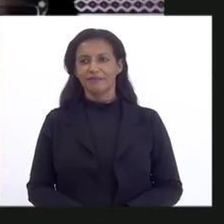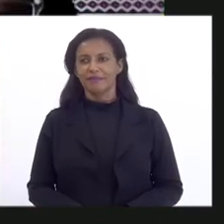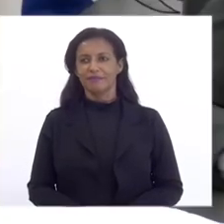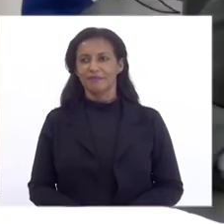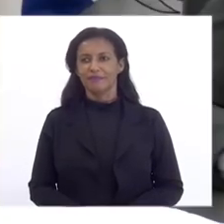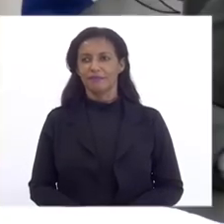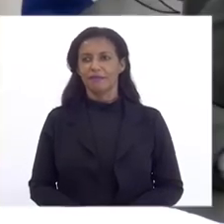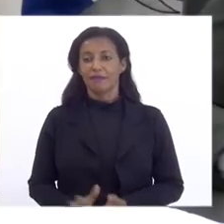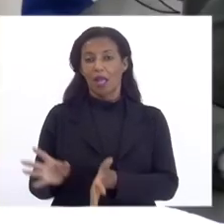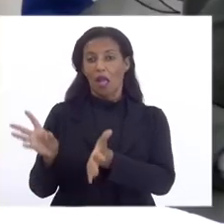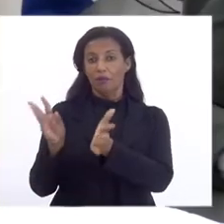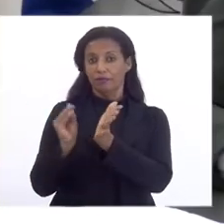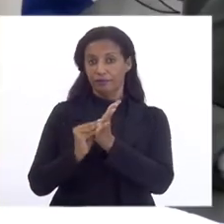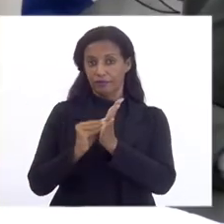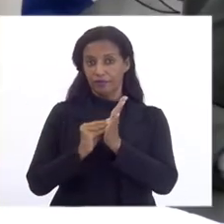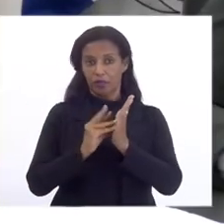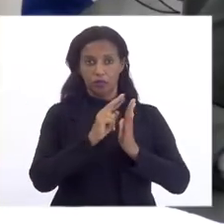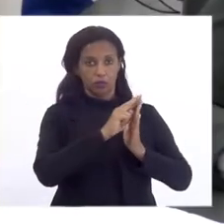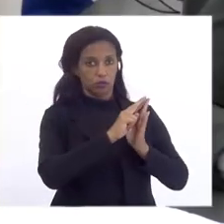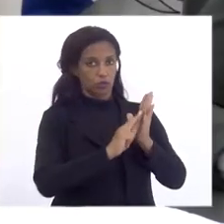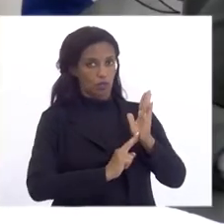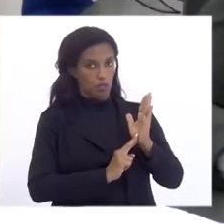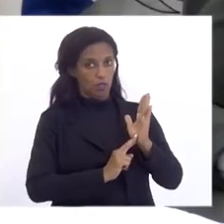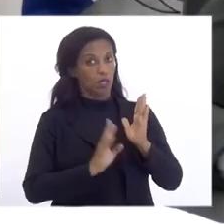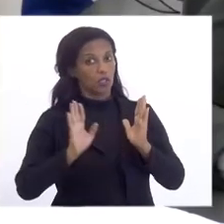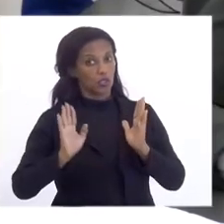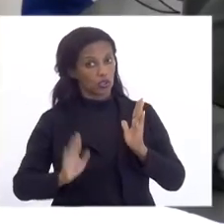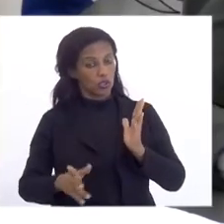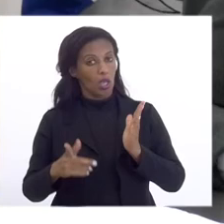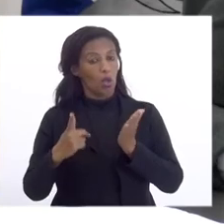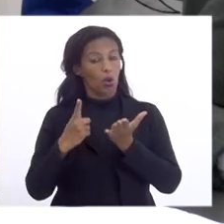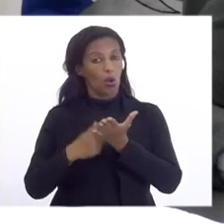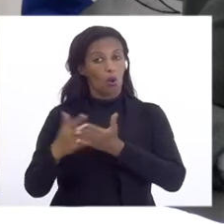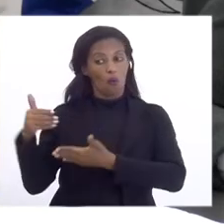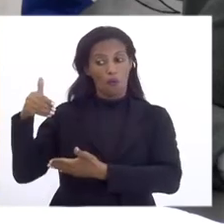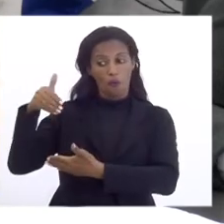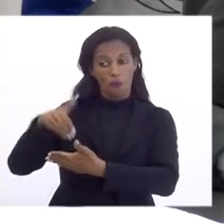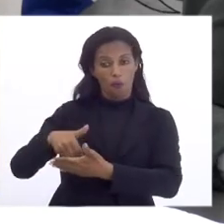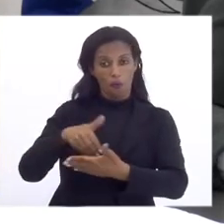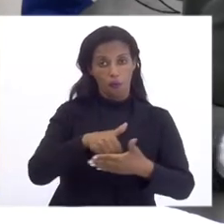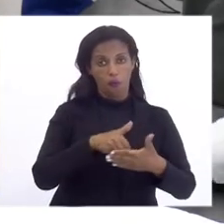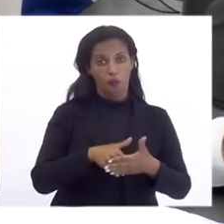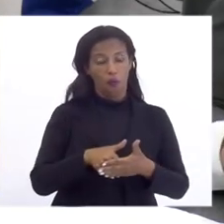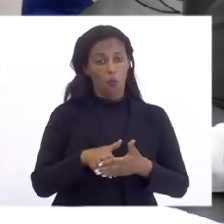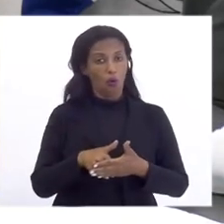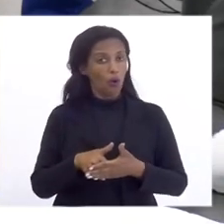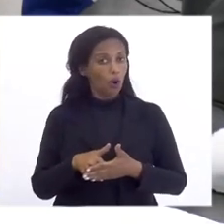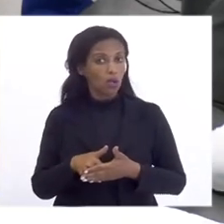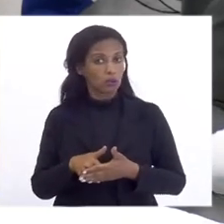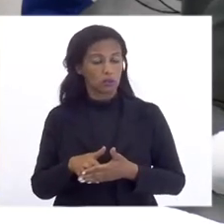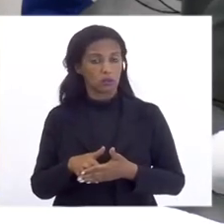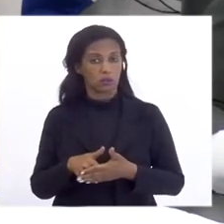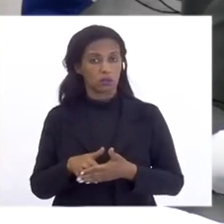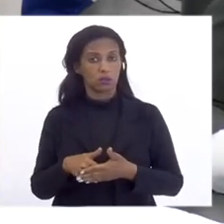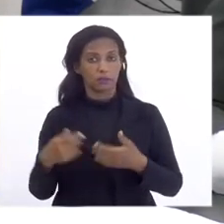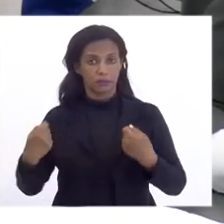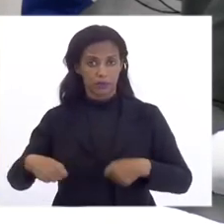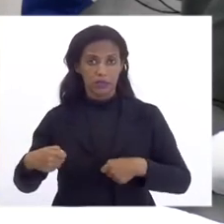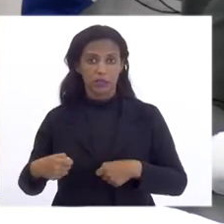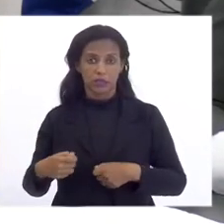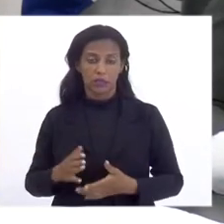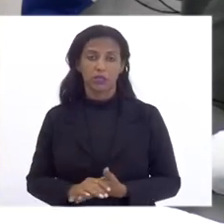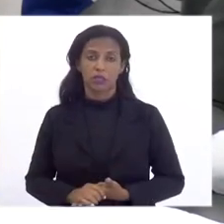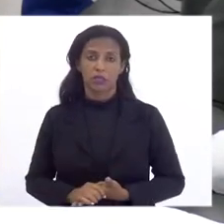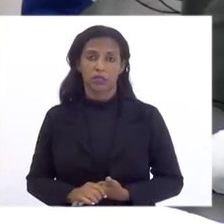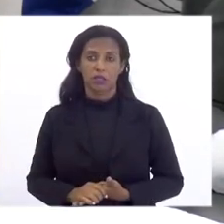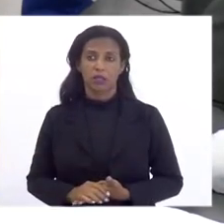a ausência do relator, nós já combinamos isso aqui, põe para votar, se perder, vale o voto do relator do vencido e ponto. Vale o